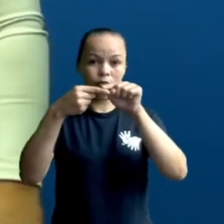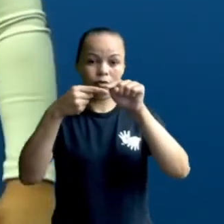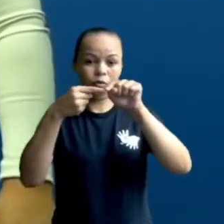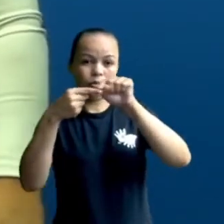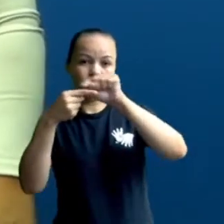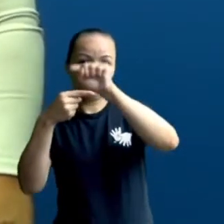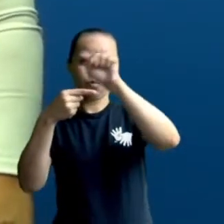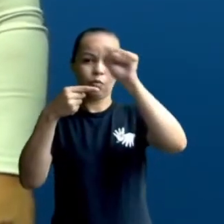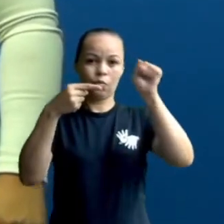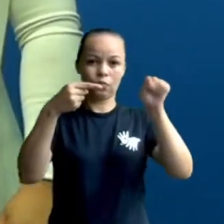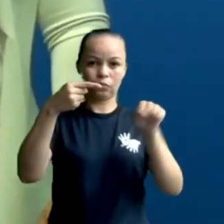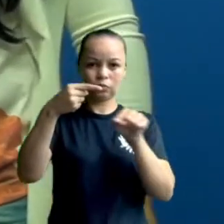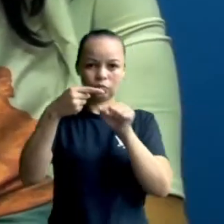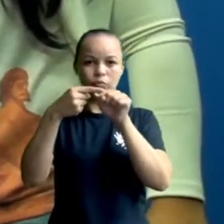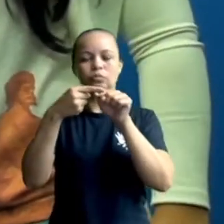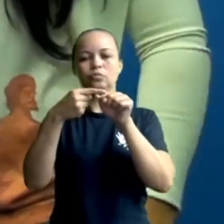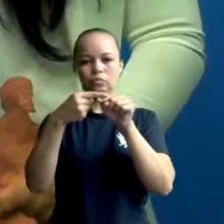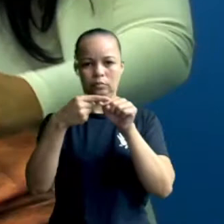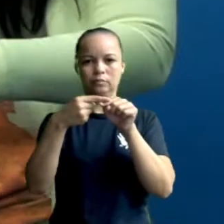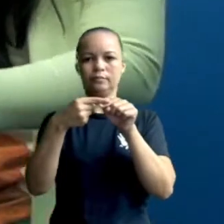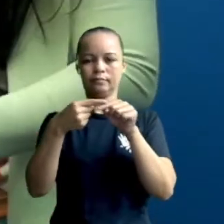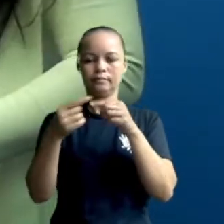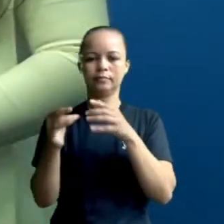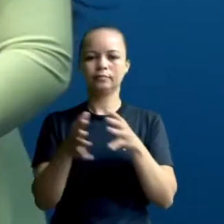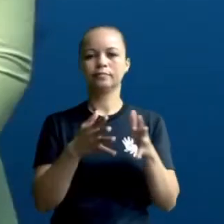até a circunferência, tá certo?